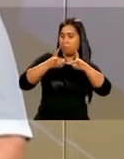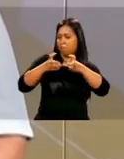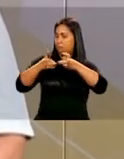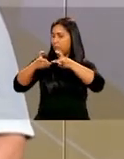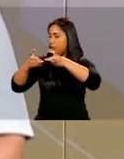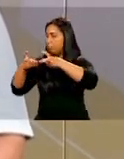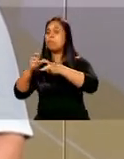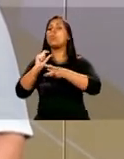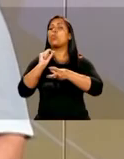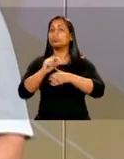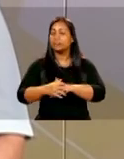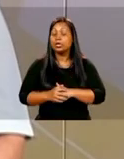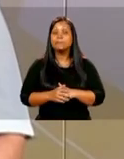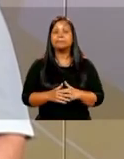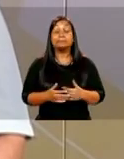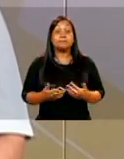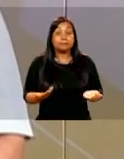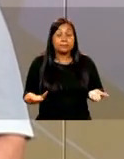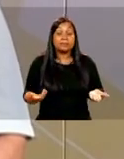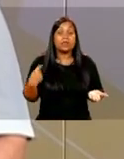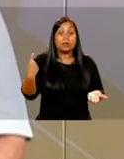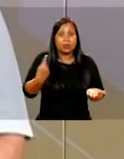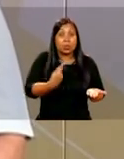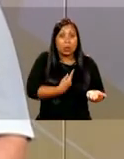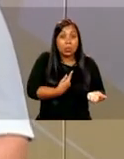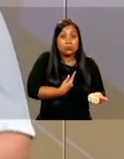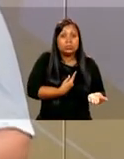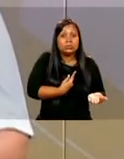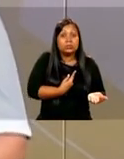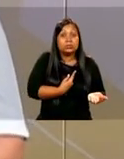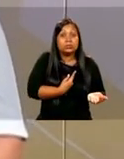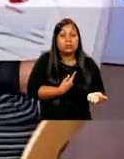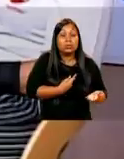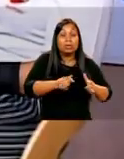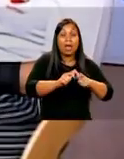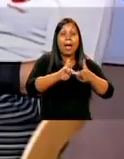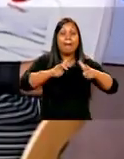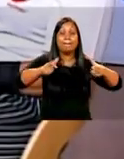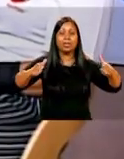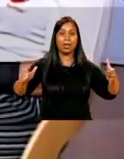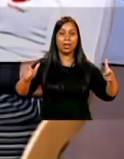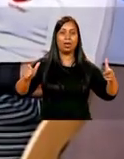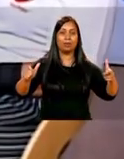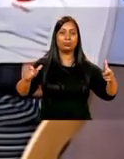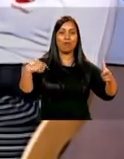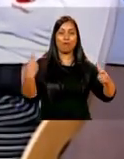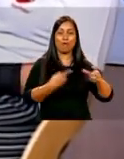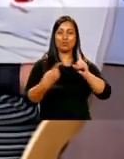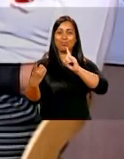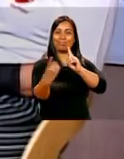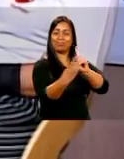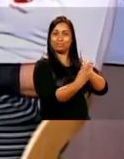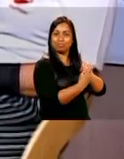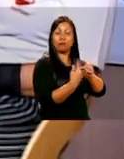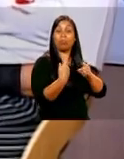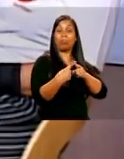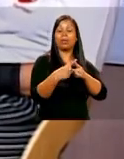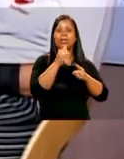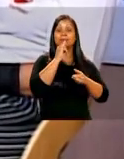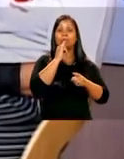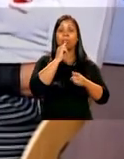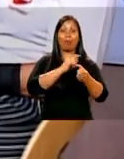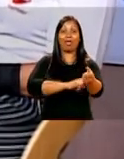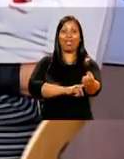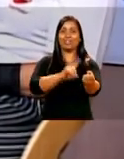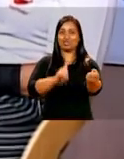últimos tempos, né, é que a gente acaba ampliando o nosso leque de atendimento. Por exemplo, um